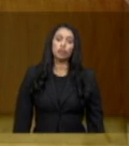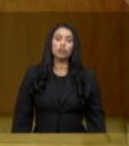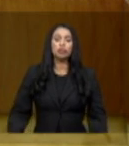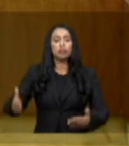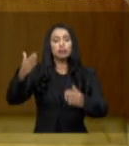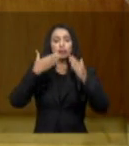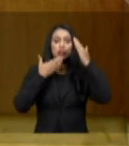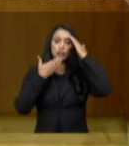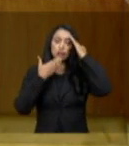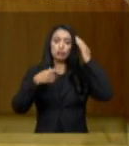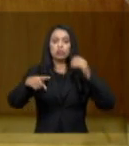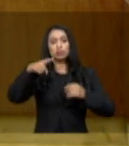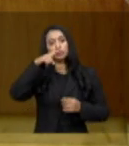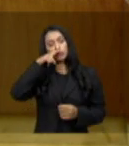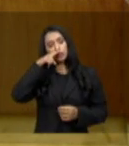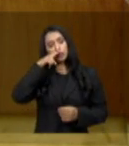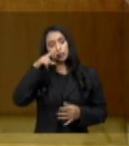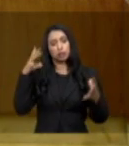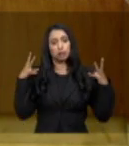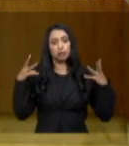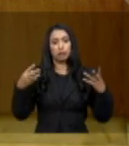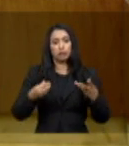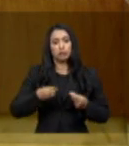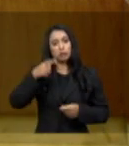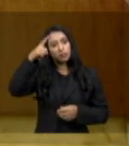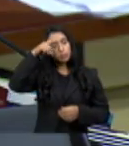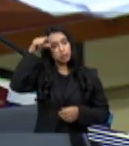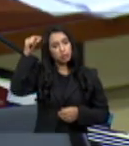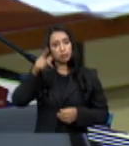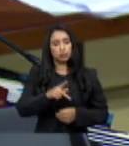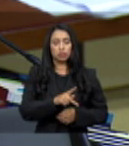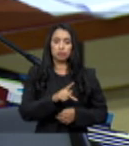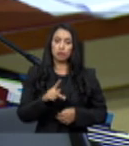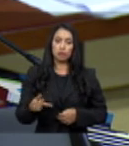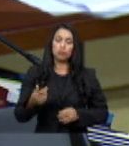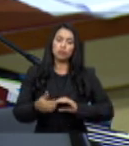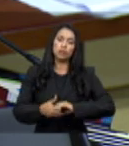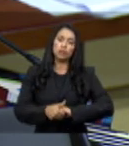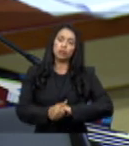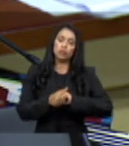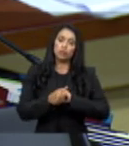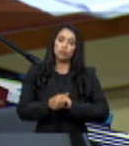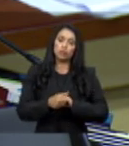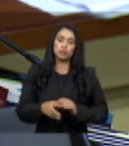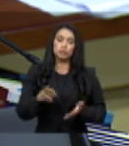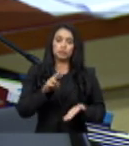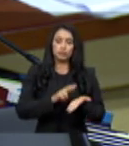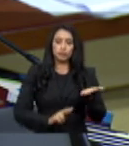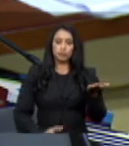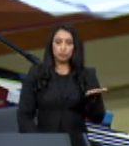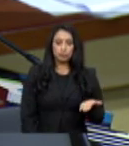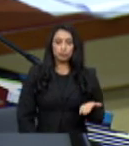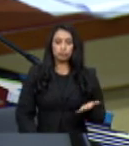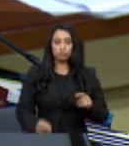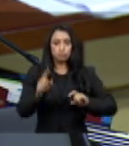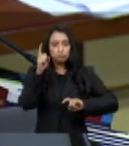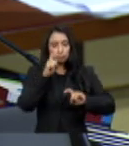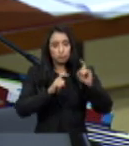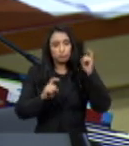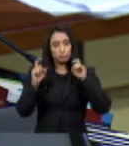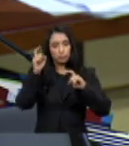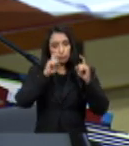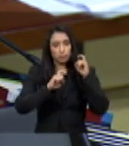luis roberto barroso e a presidente também o comprimento do dente lá tua pelas